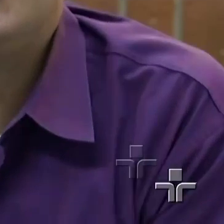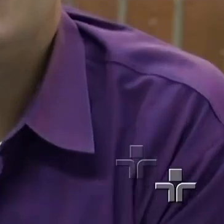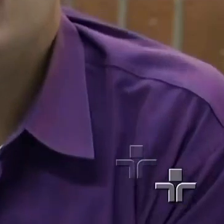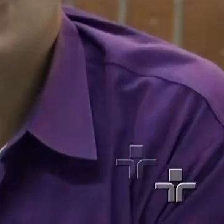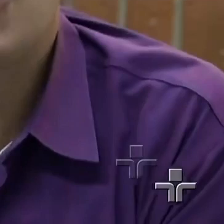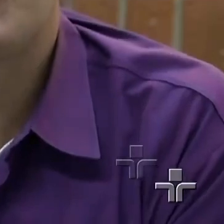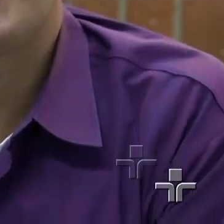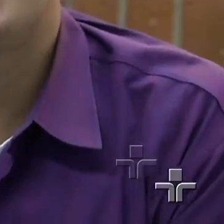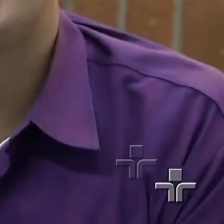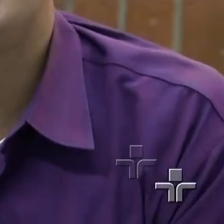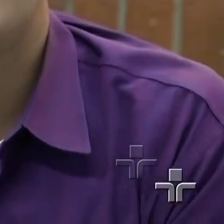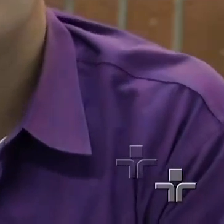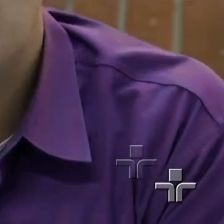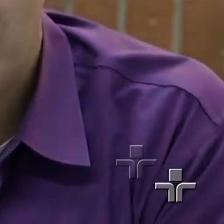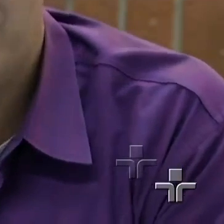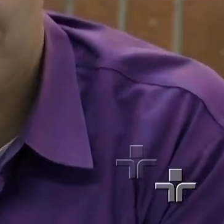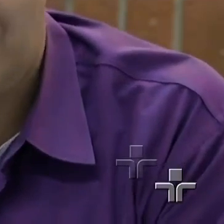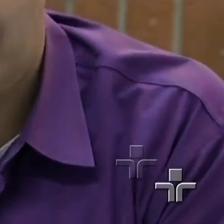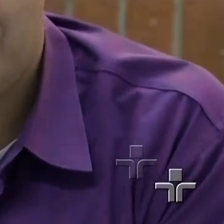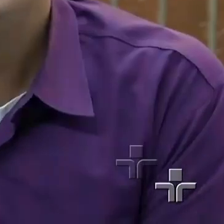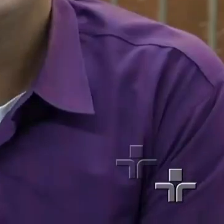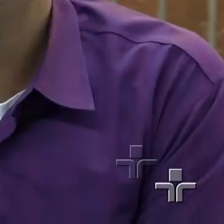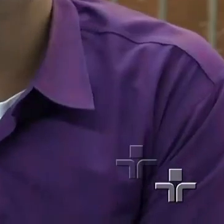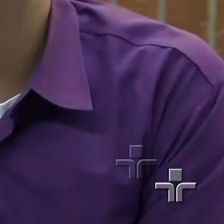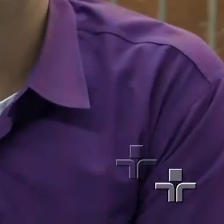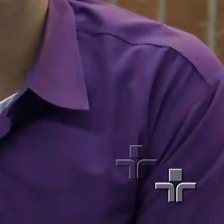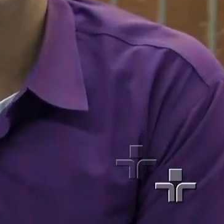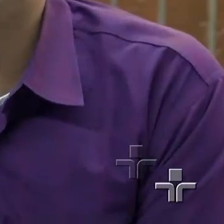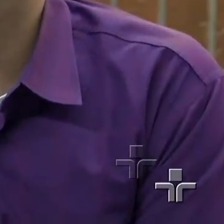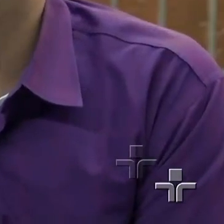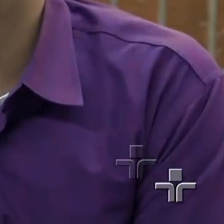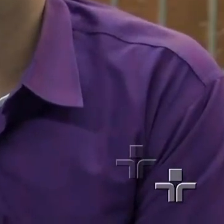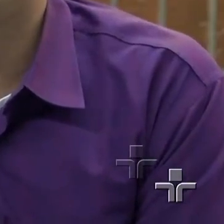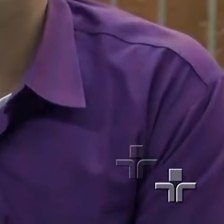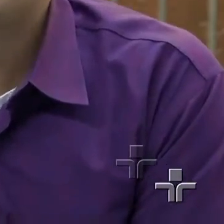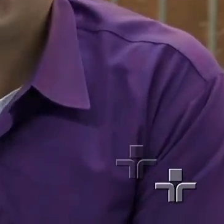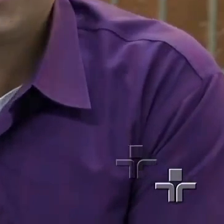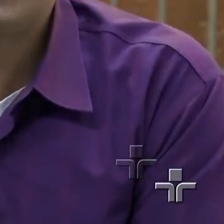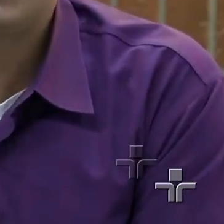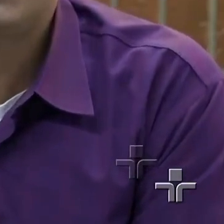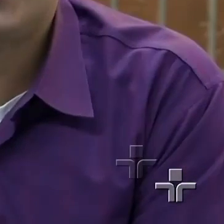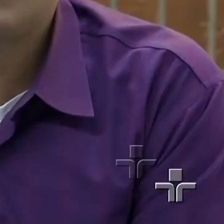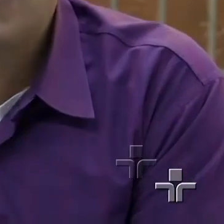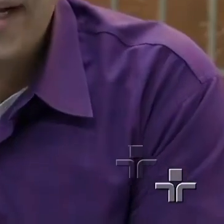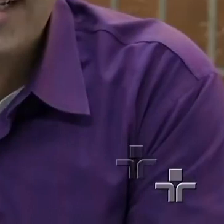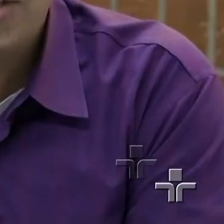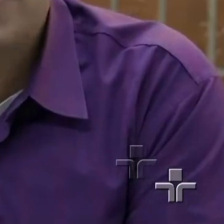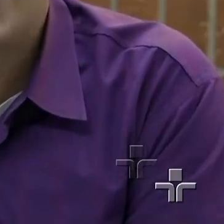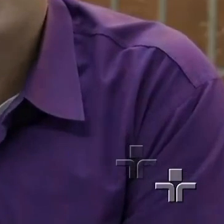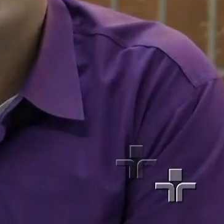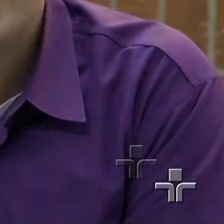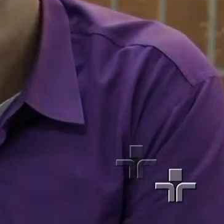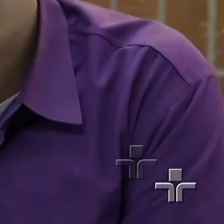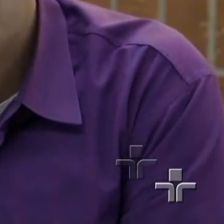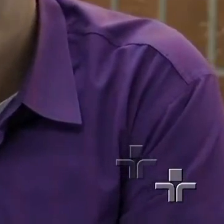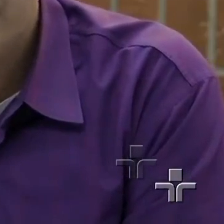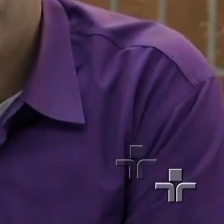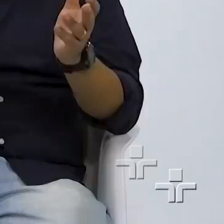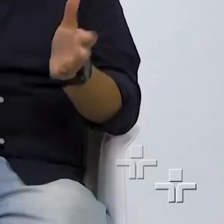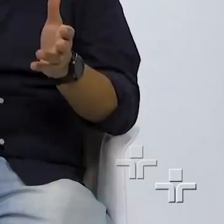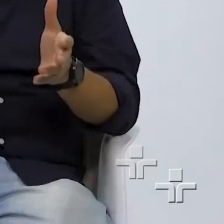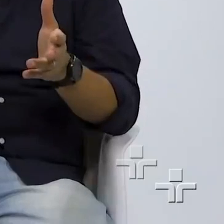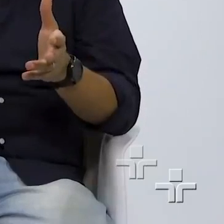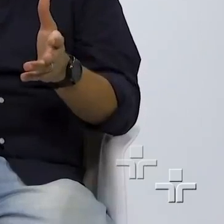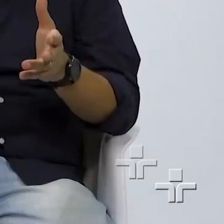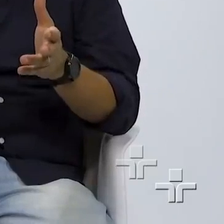e Cidadania, o nosso programa aqui na Cultura Digital. E a cada semana a gente mostra um projeto social que uma grande marca vem fazendo no